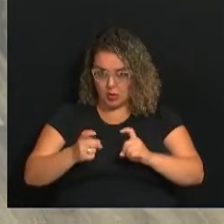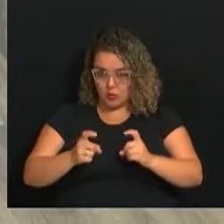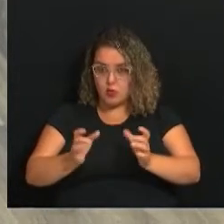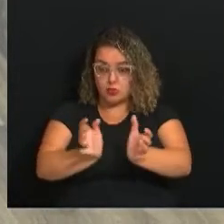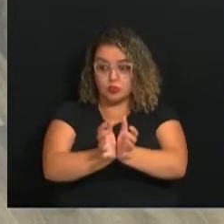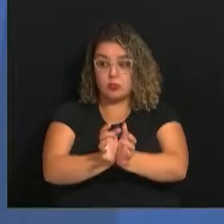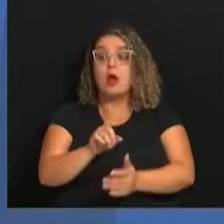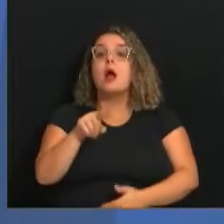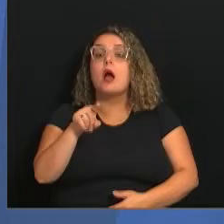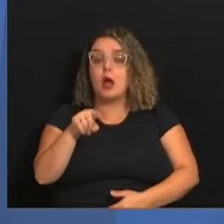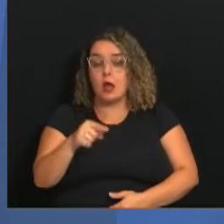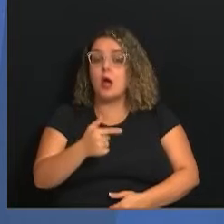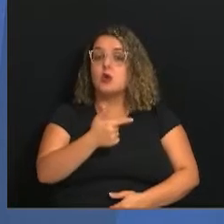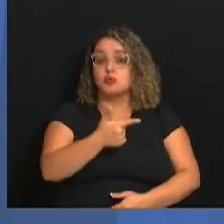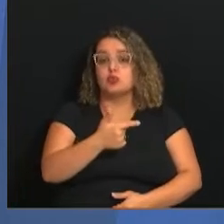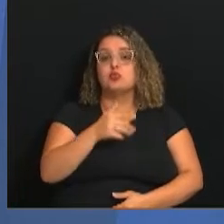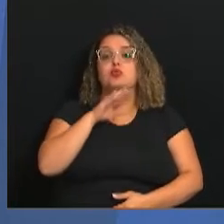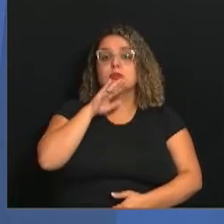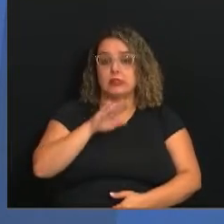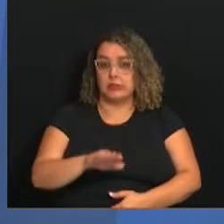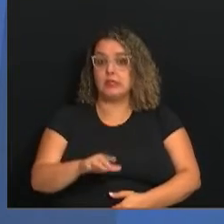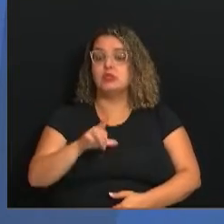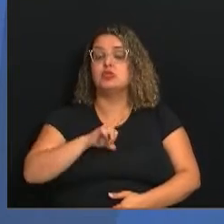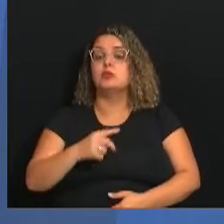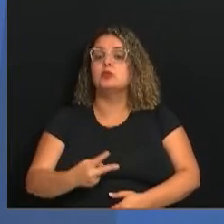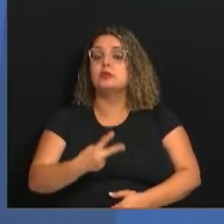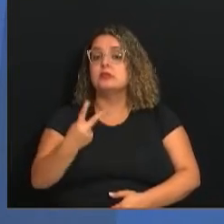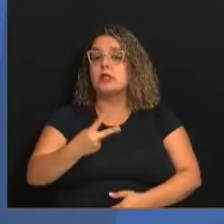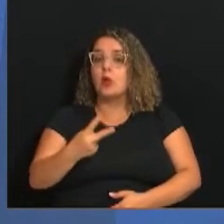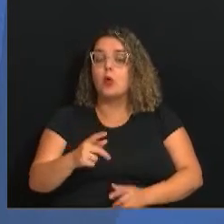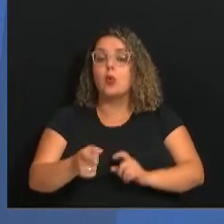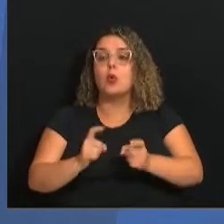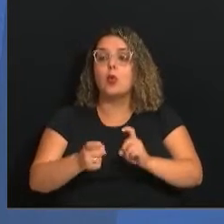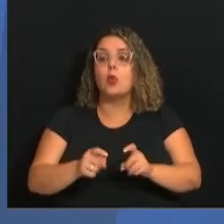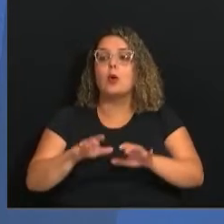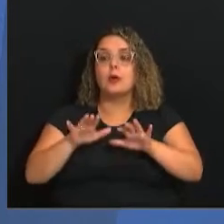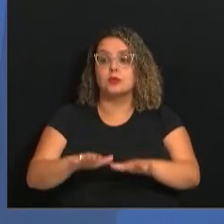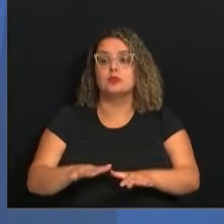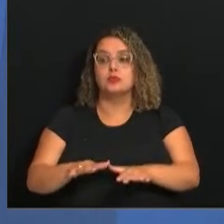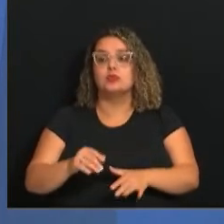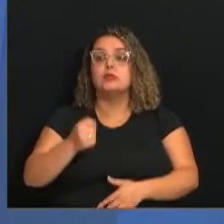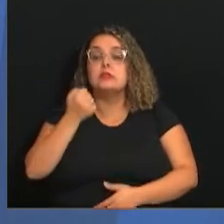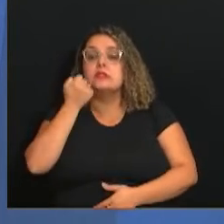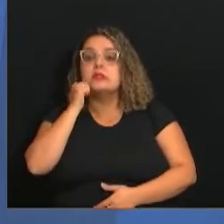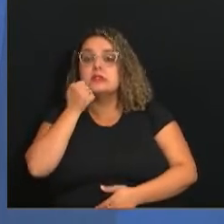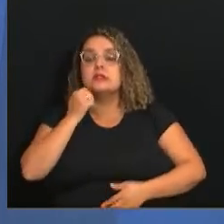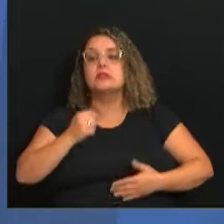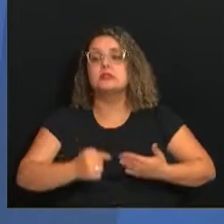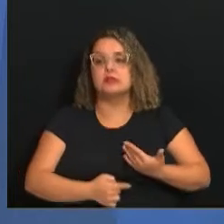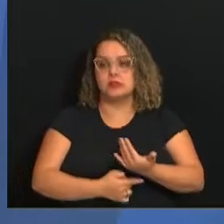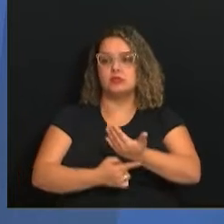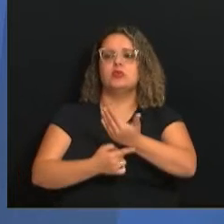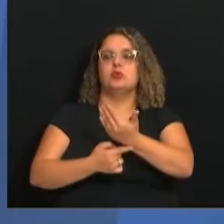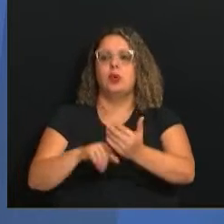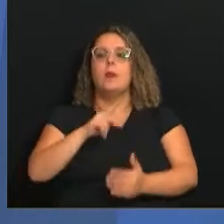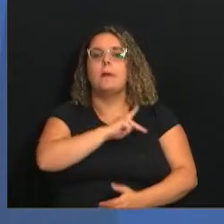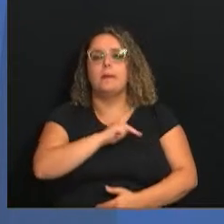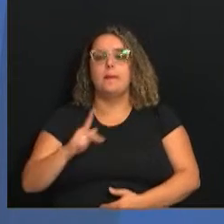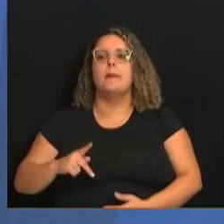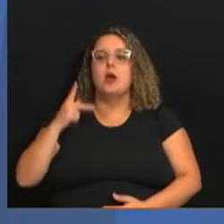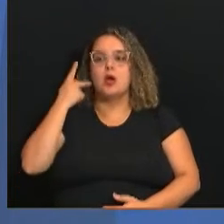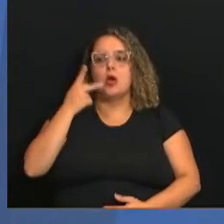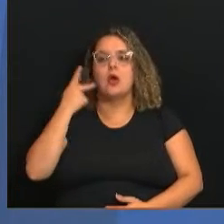se orientar de alguma forma em todos os sentidos. Algum tipo de reclamação mais específica. De acordo com a proposta, deverão